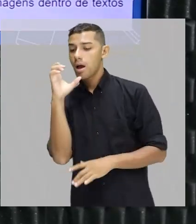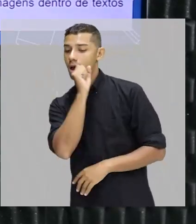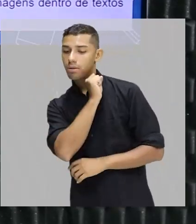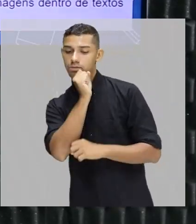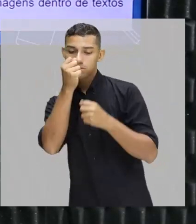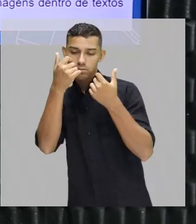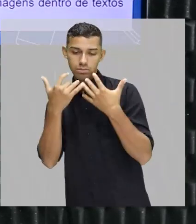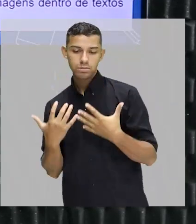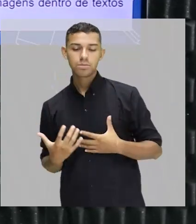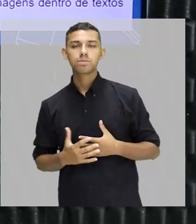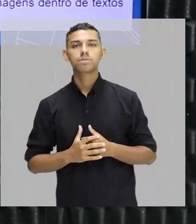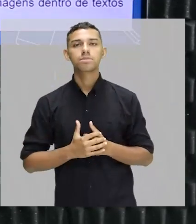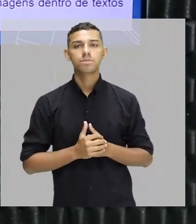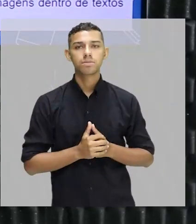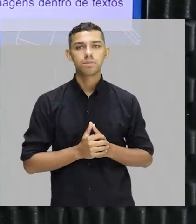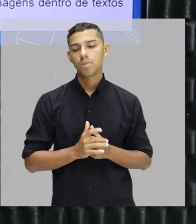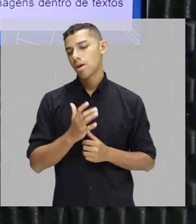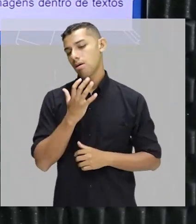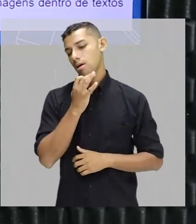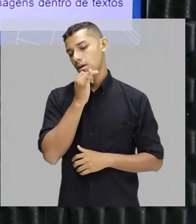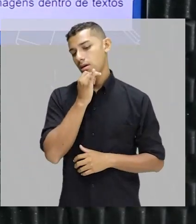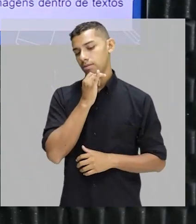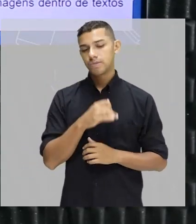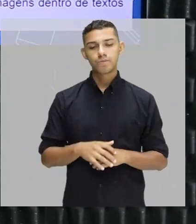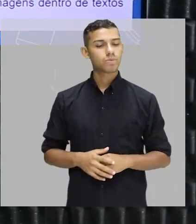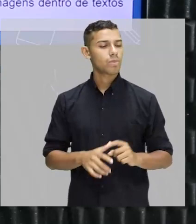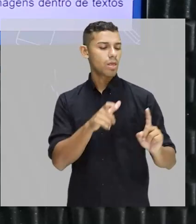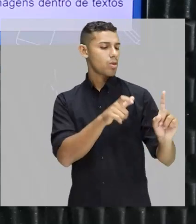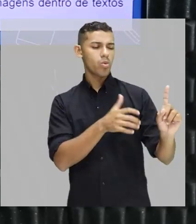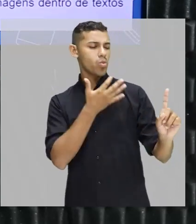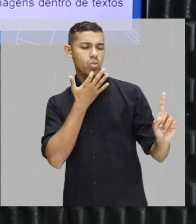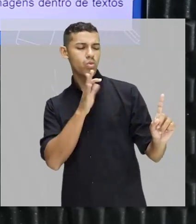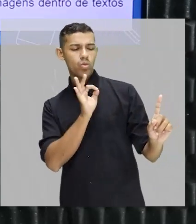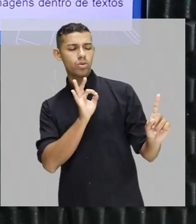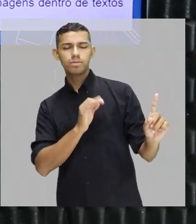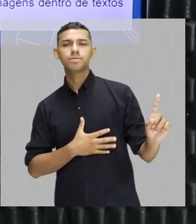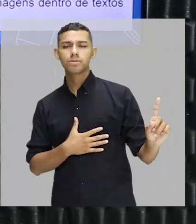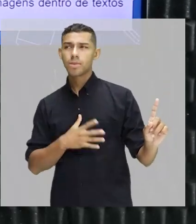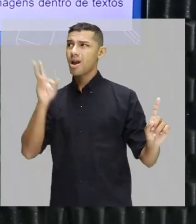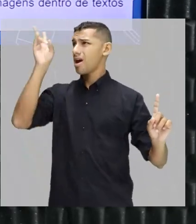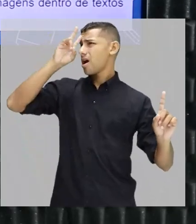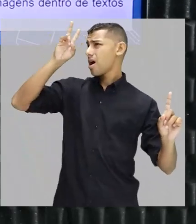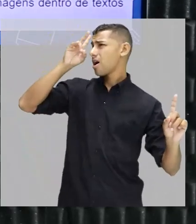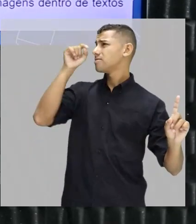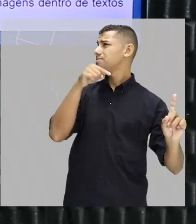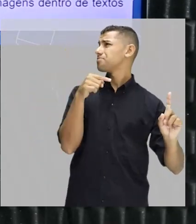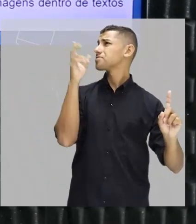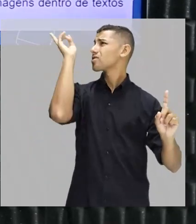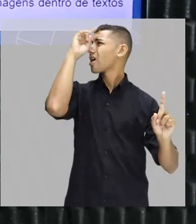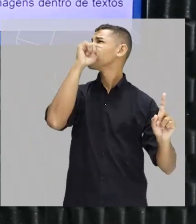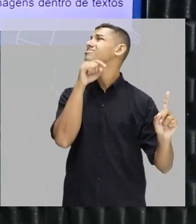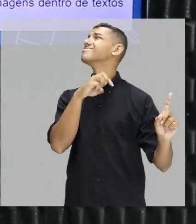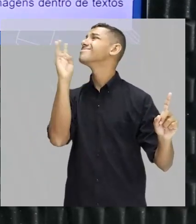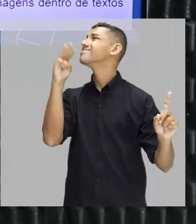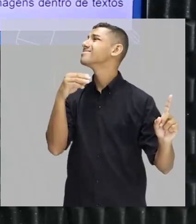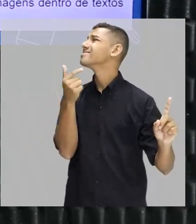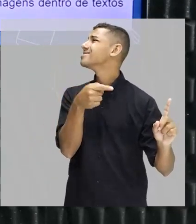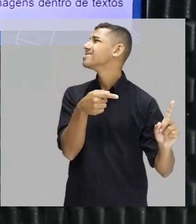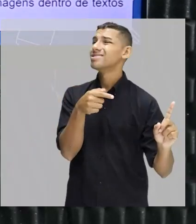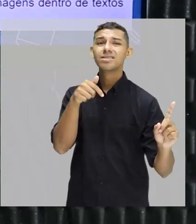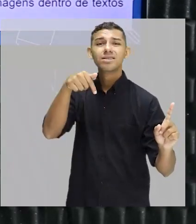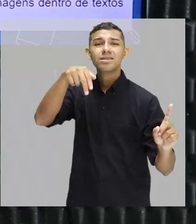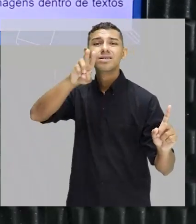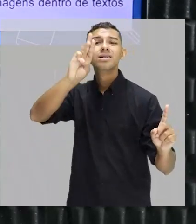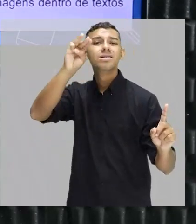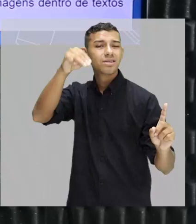rápida. Por exemplo, quando nós não conhecemos alguém, ou quando estamos querendo lembrar de alguém, vocês, mas quem é? Aquela